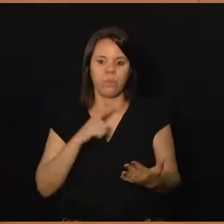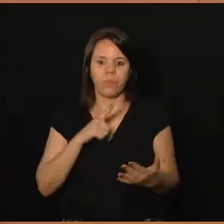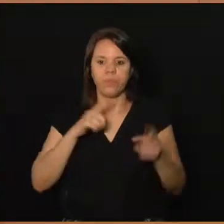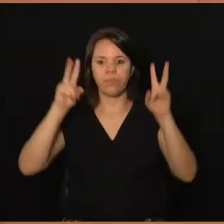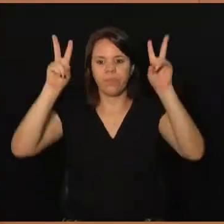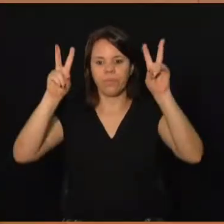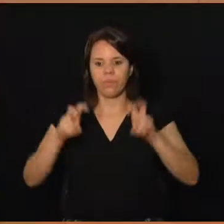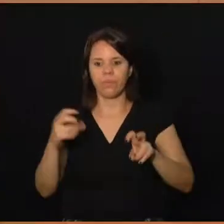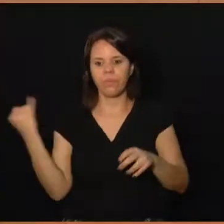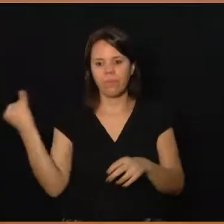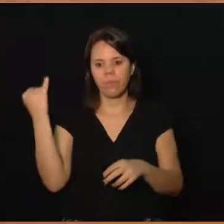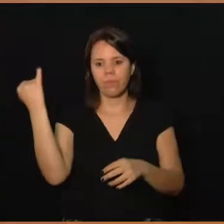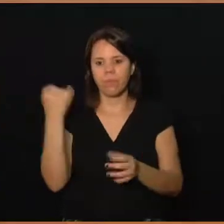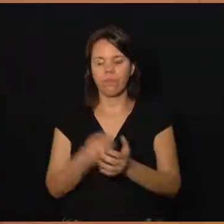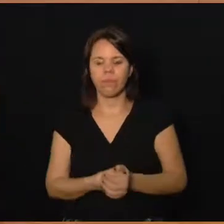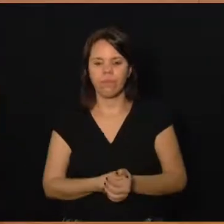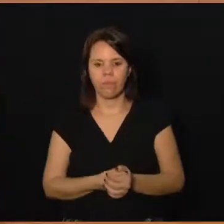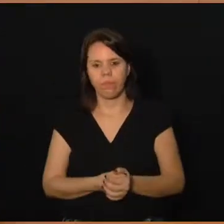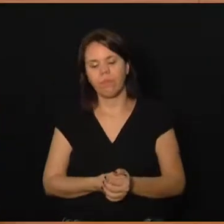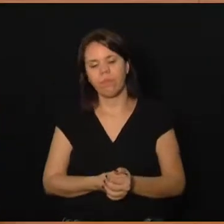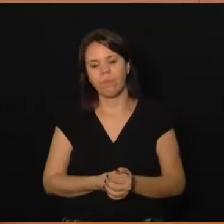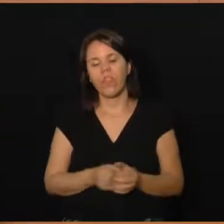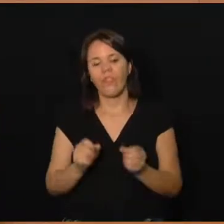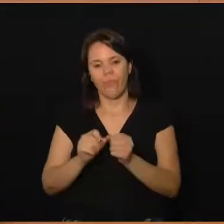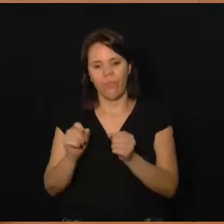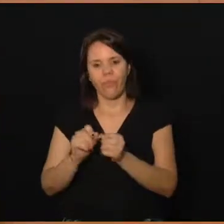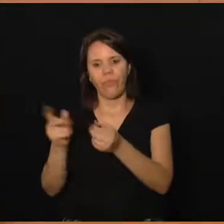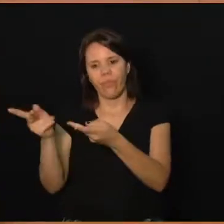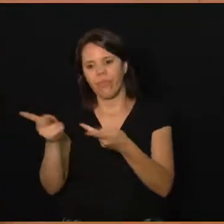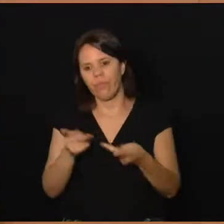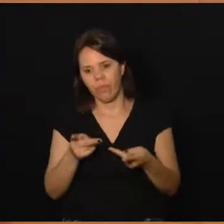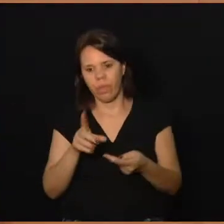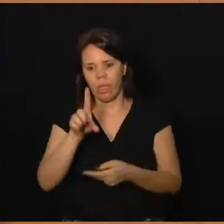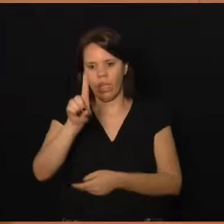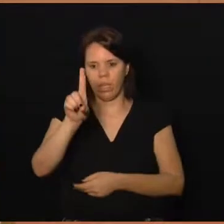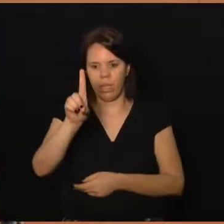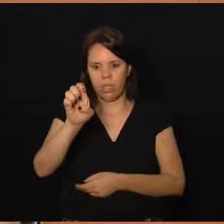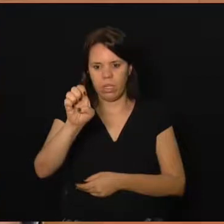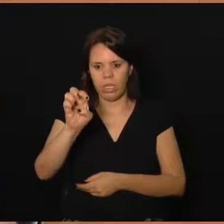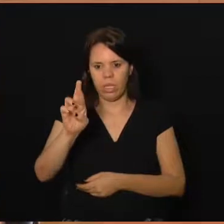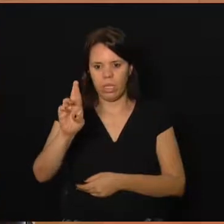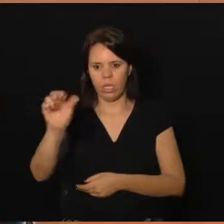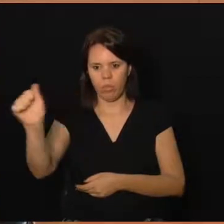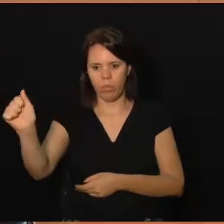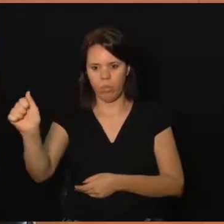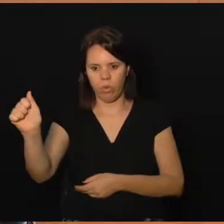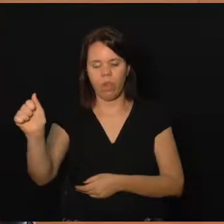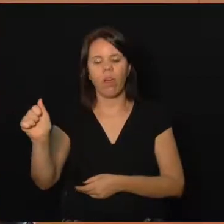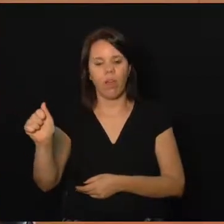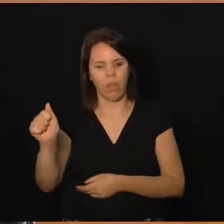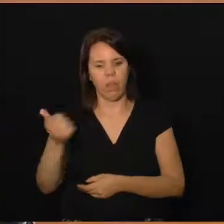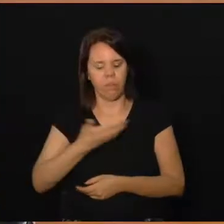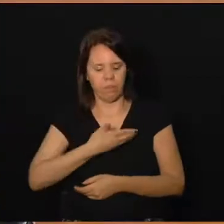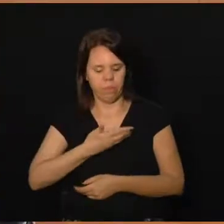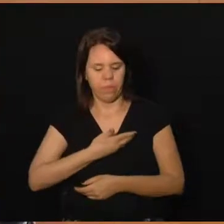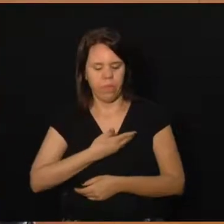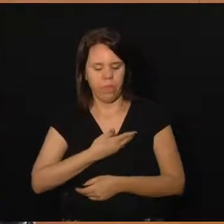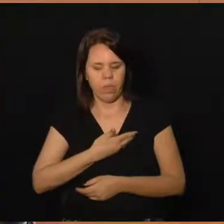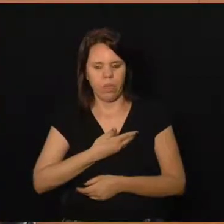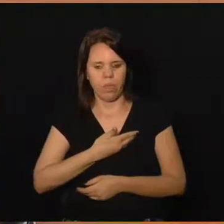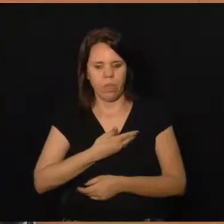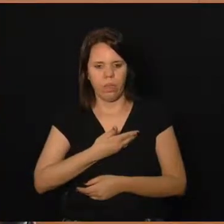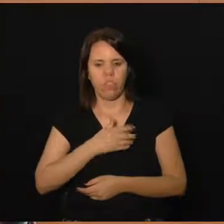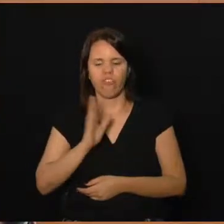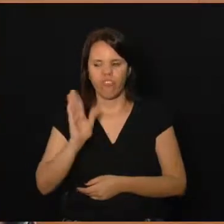assunto muito importante. Eu fiz o convite à Débora, que é uma amiga, né, a Débora Santos. Nós tivemos